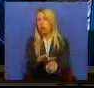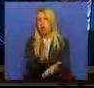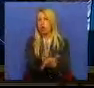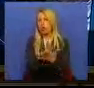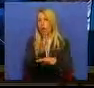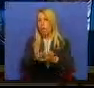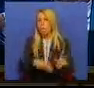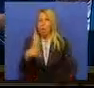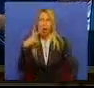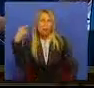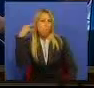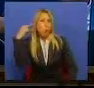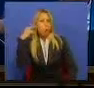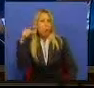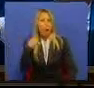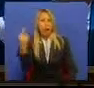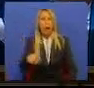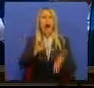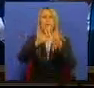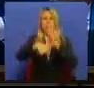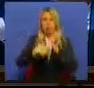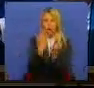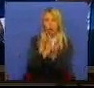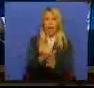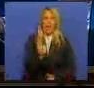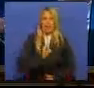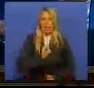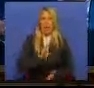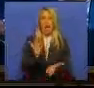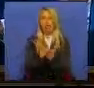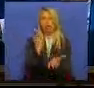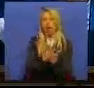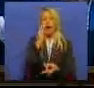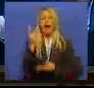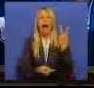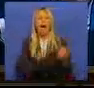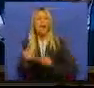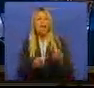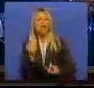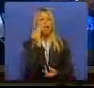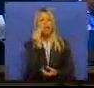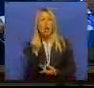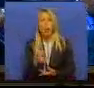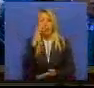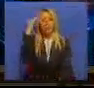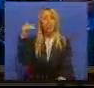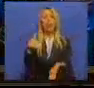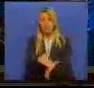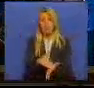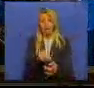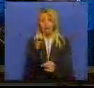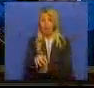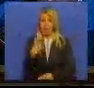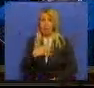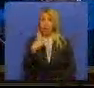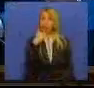conhecimento que têm, dos projetos escolares, da identidade das escolas, das suas avaliações e dos seus resultados, e isto